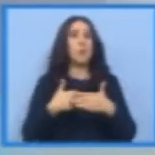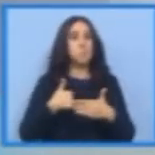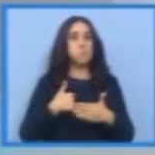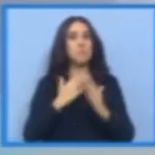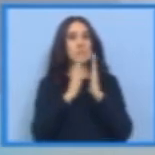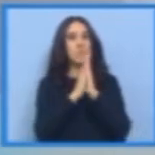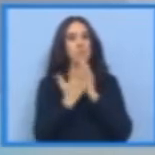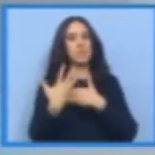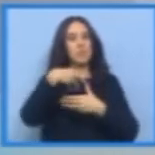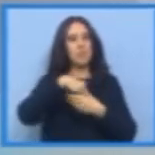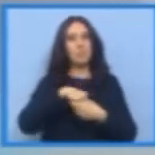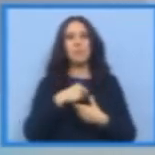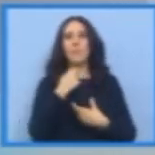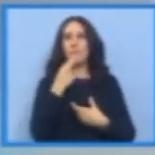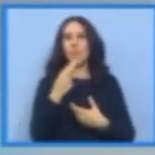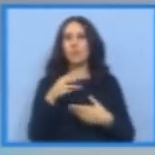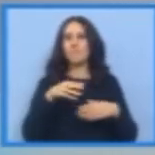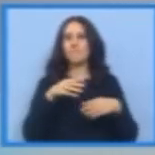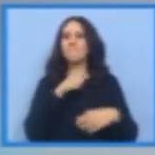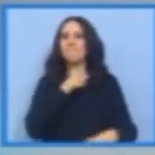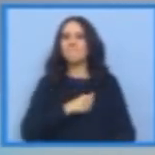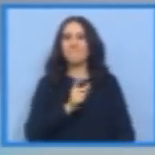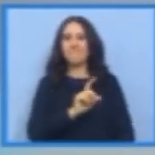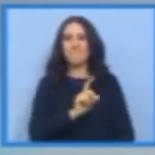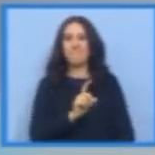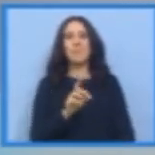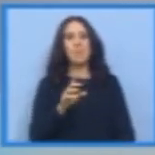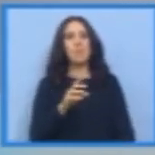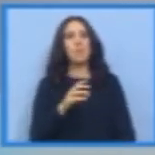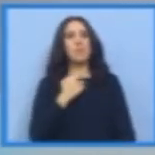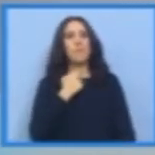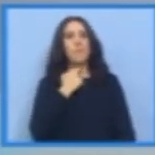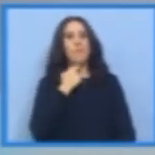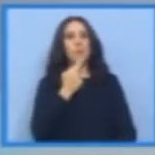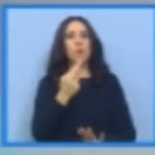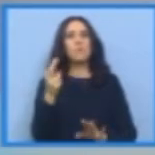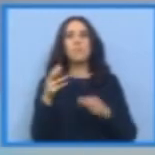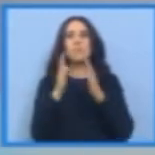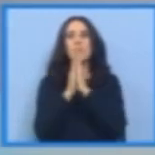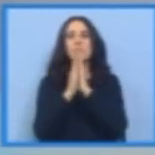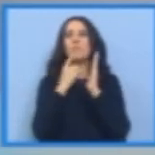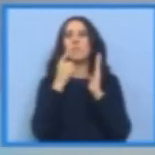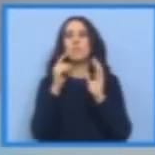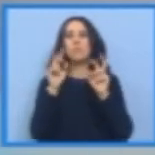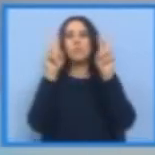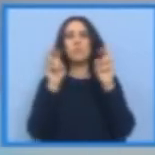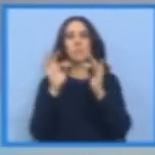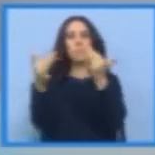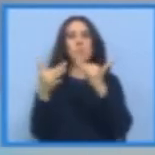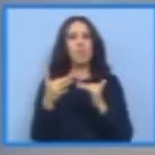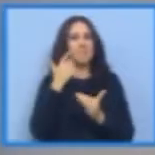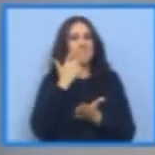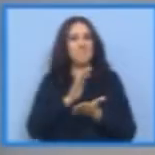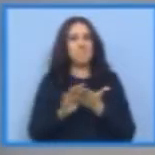dentro da Igreja há vozes contra, há vozes que desconhecem aquilo que diz o magistério da Igreja sobre o fenómeno da mobilidade.